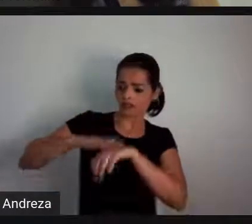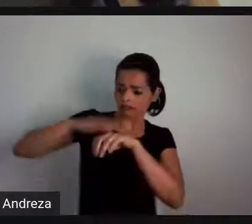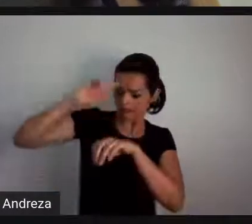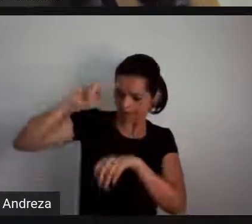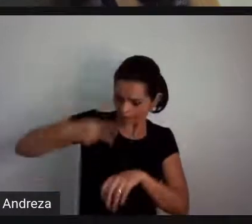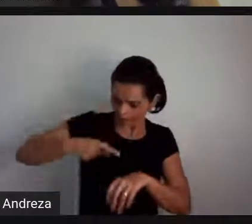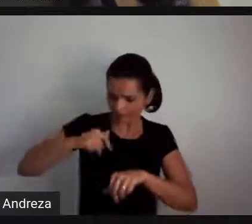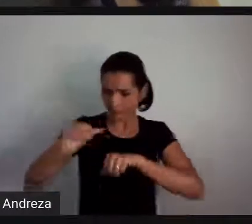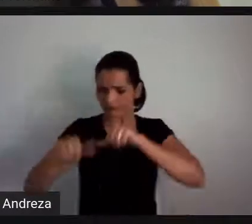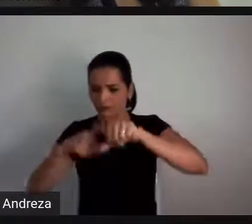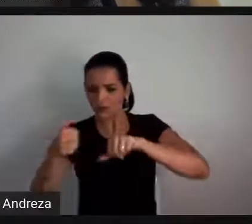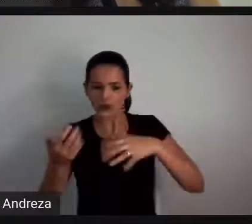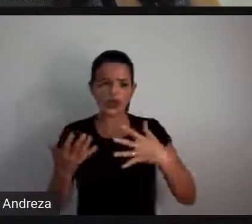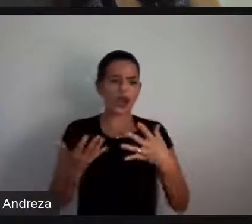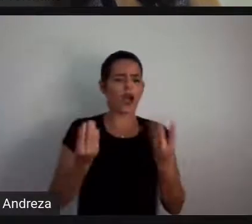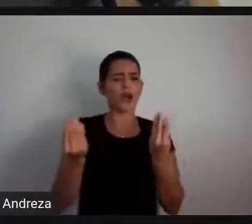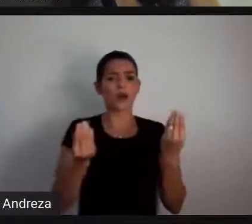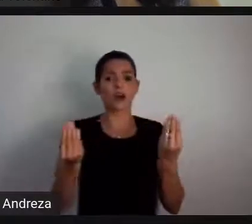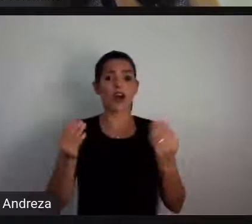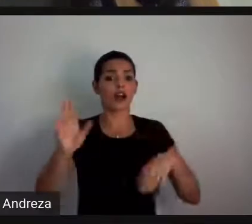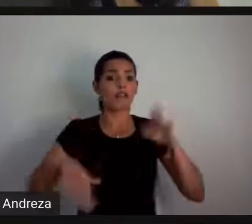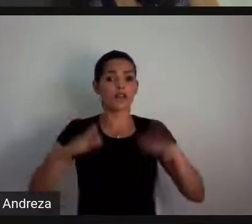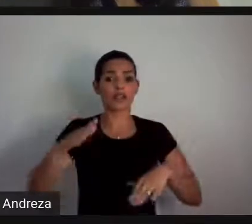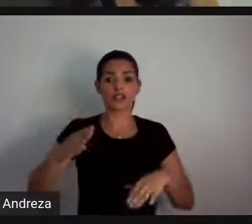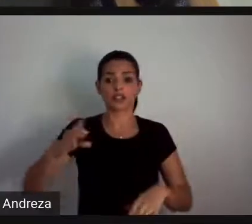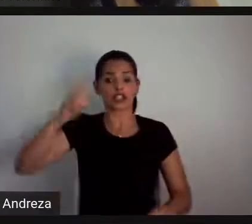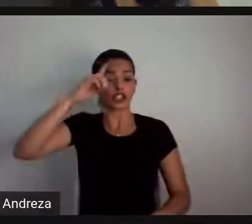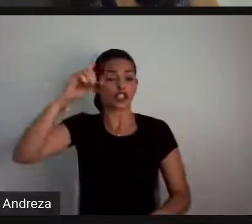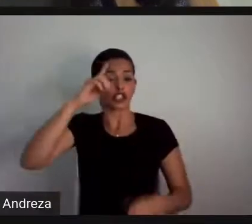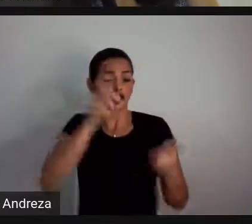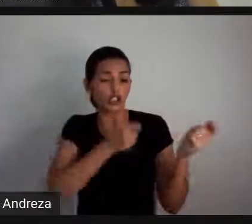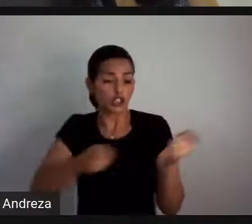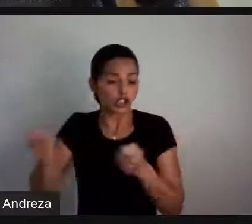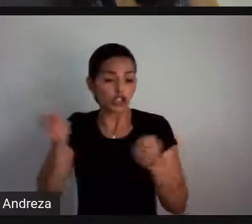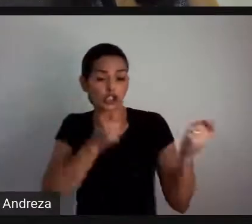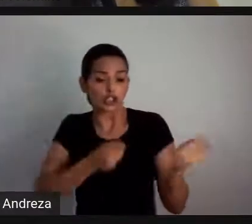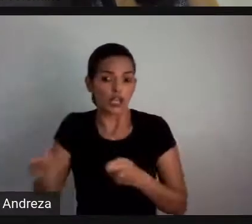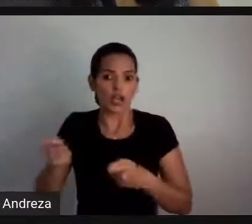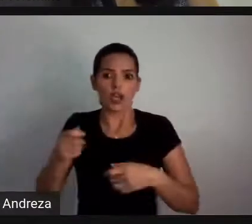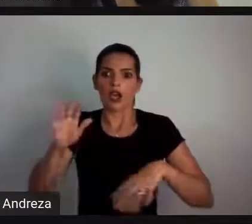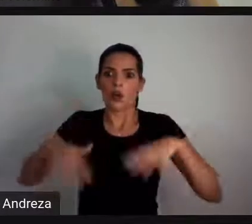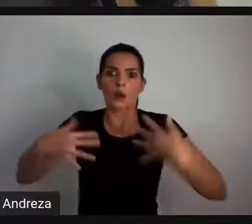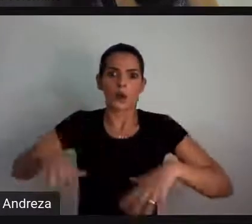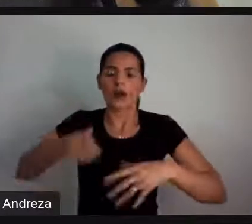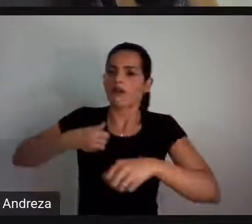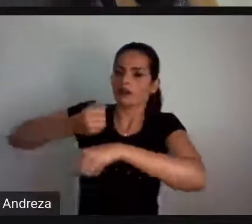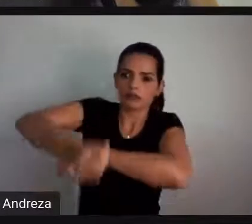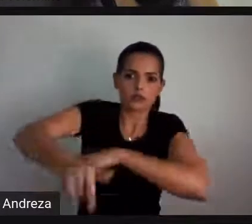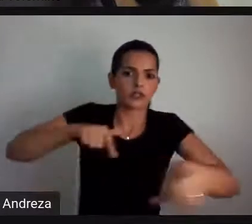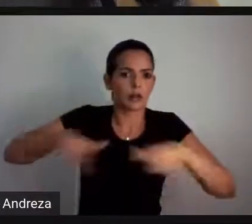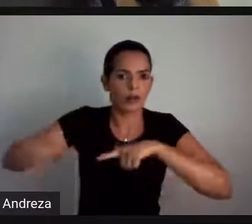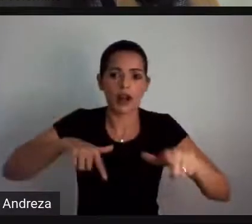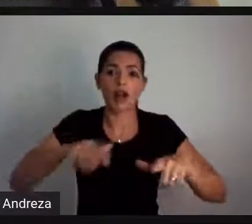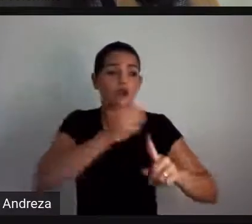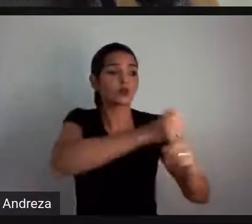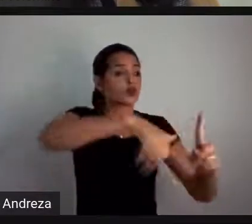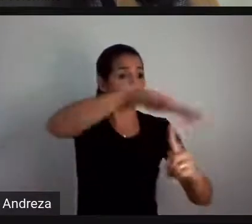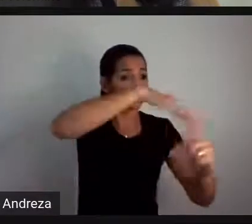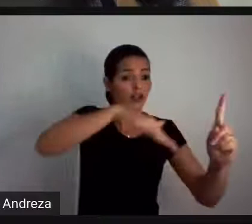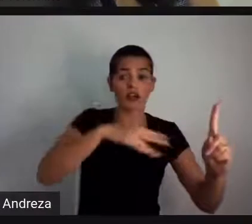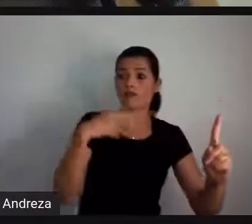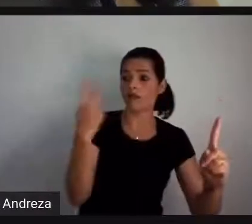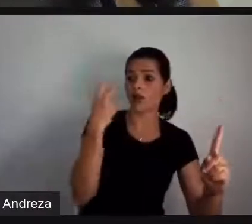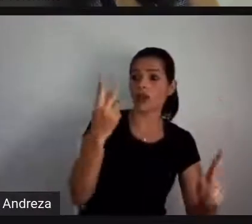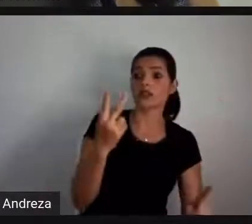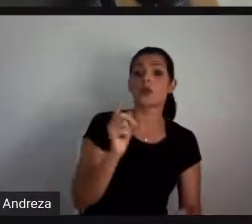loucura que é o dia a dia, no fazer, nós temos uma sociedade que valoriza o ter, não é nem o